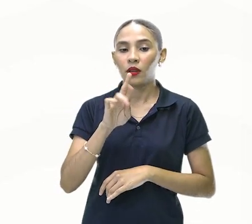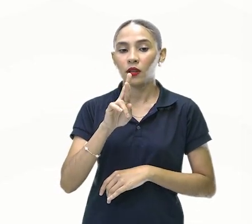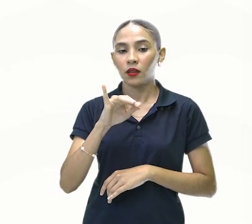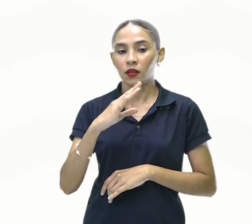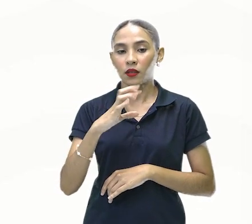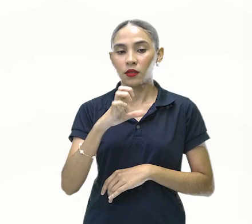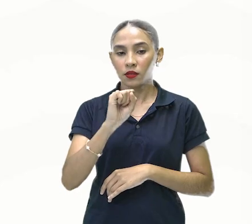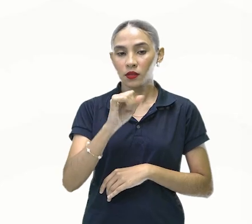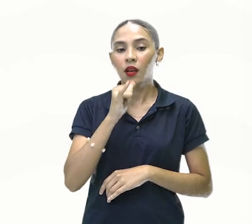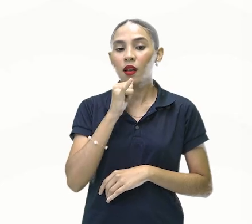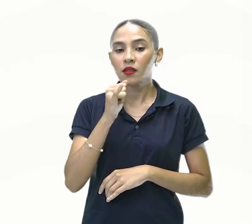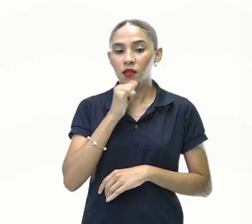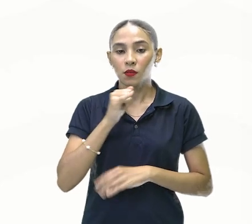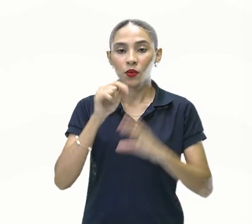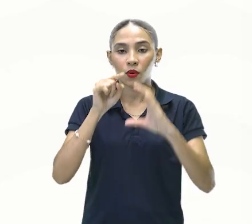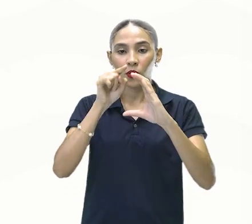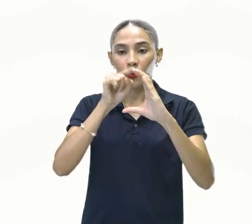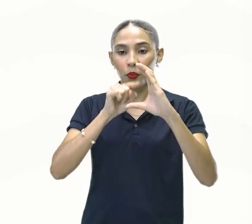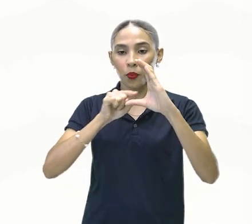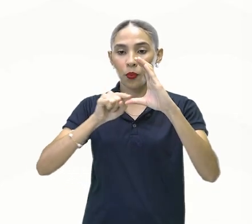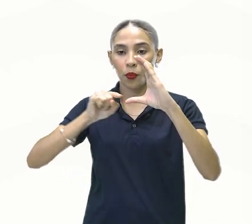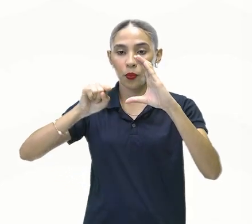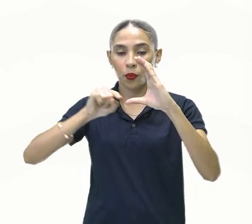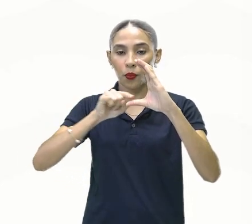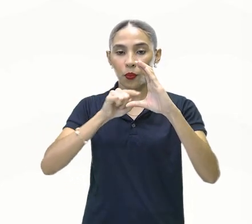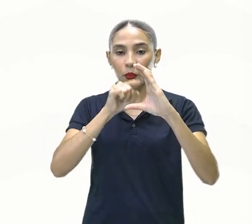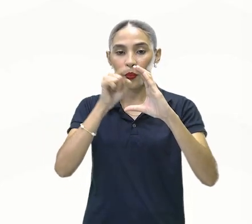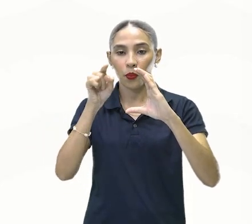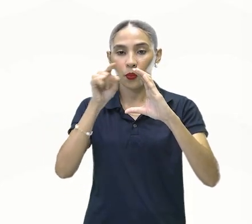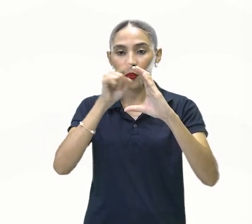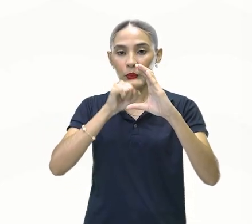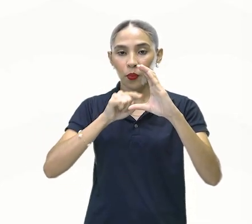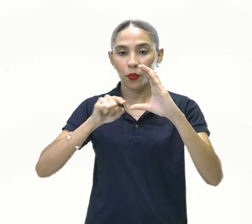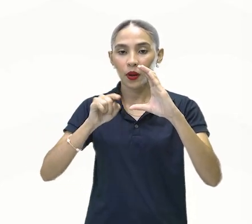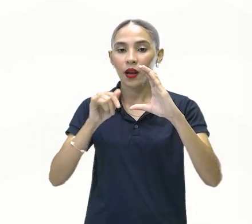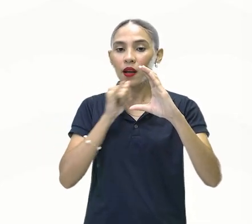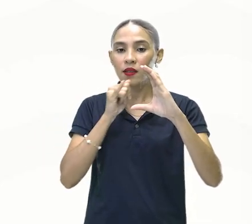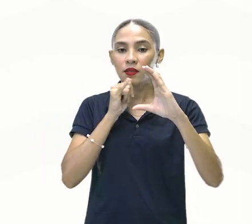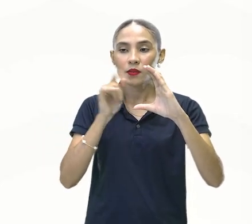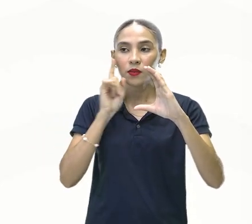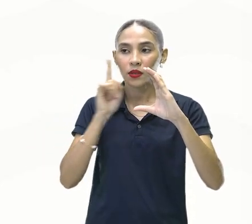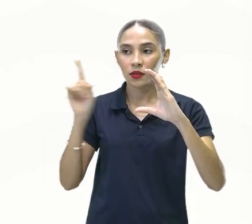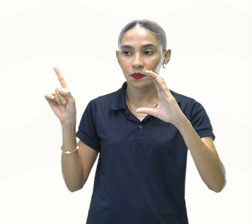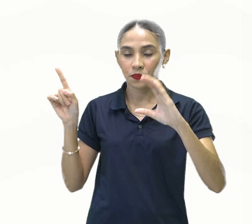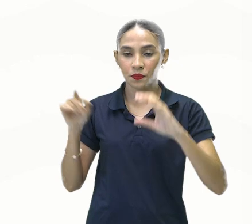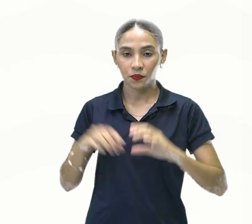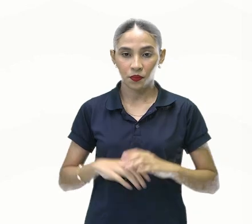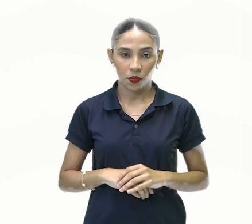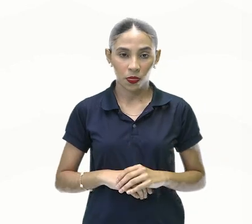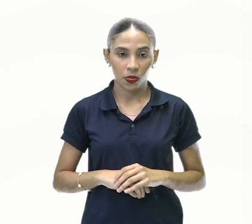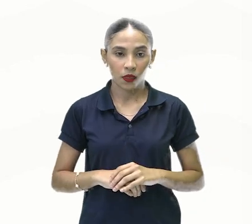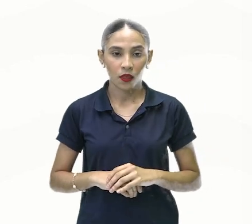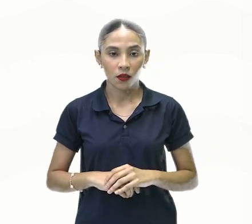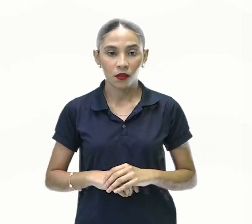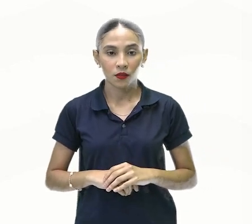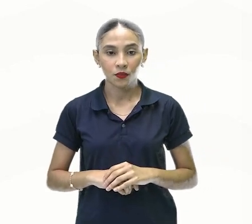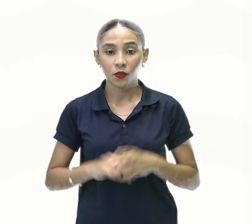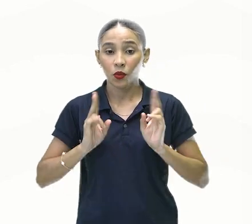que os vértices da lente estão localizados aqui, ó. Tem um aqui e tem outro bem ali do outro